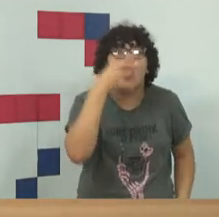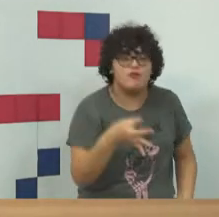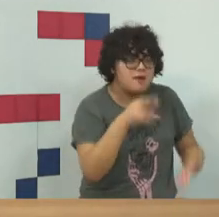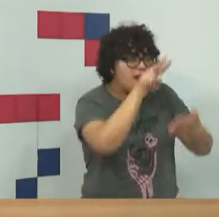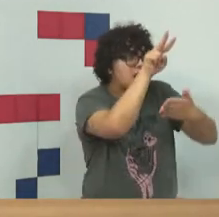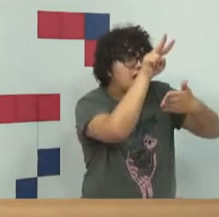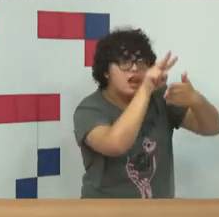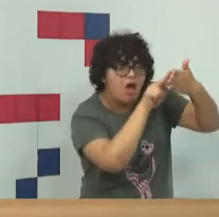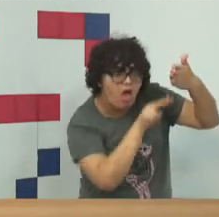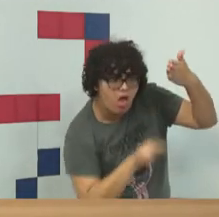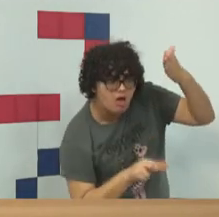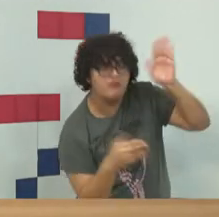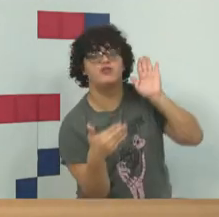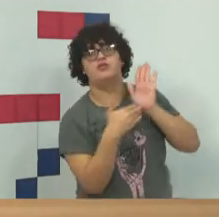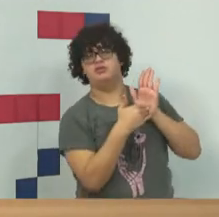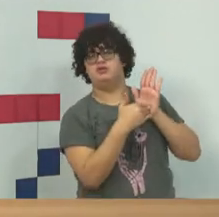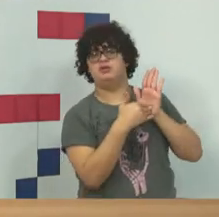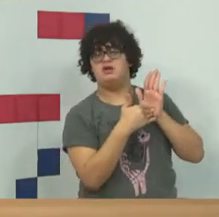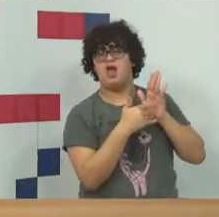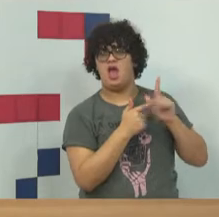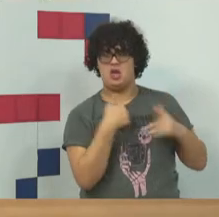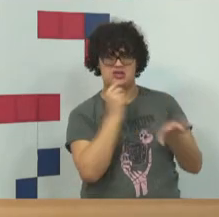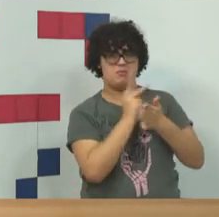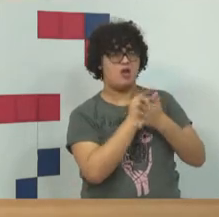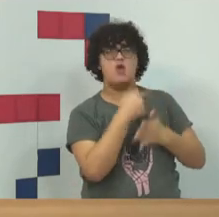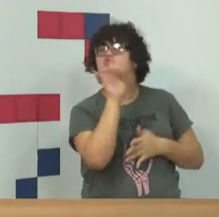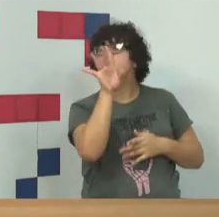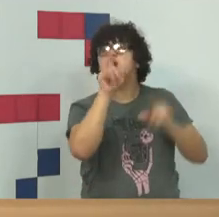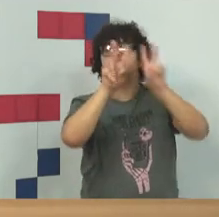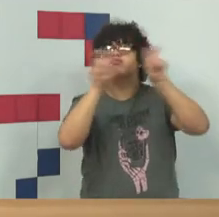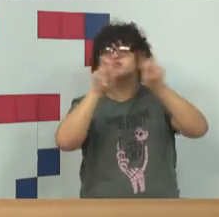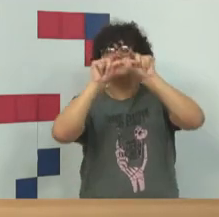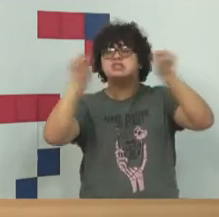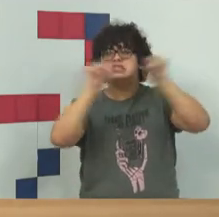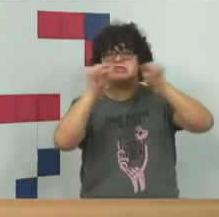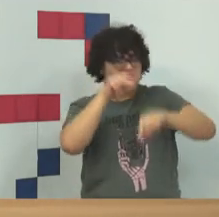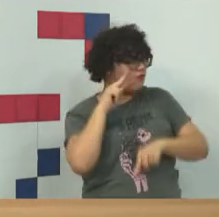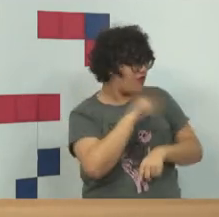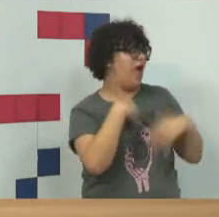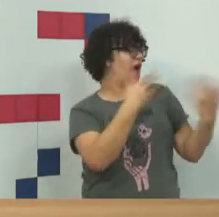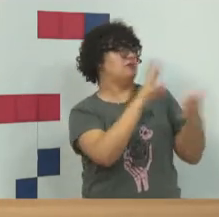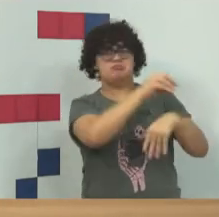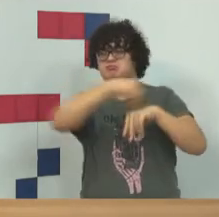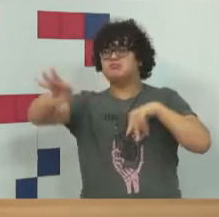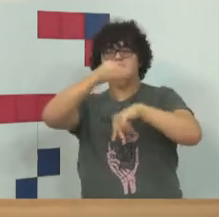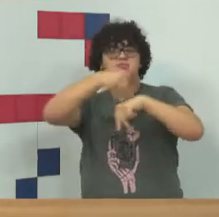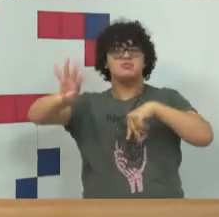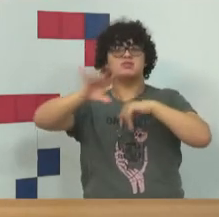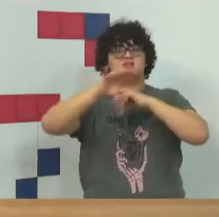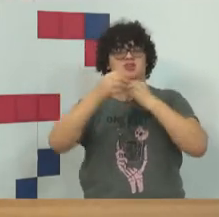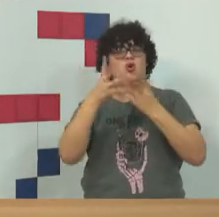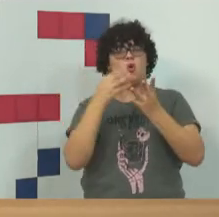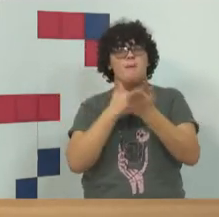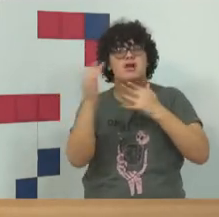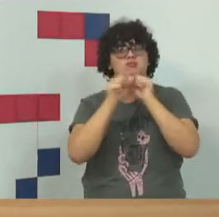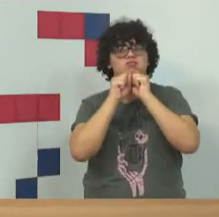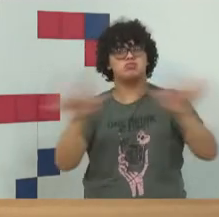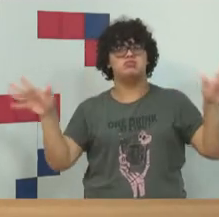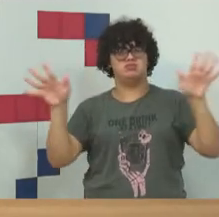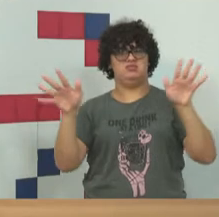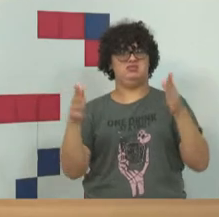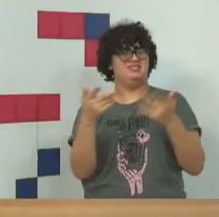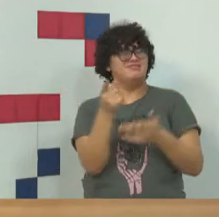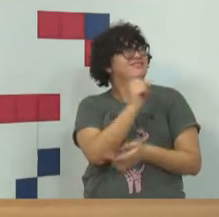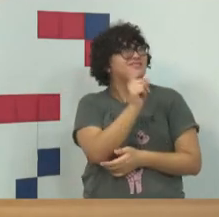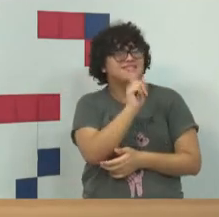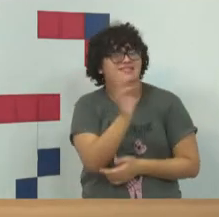chega, e aí sim mostrar o que eu penso, a gente deixou de lado essa expressão, essa minha